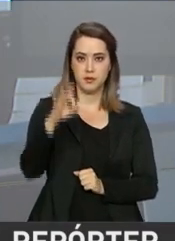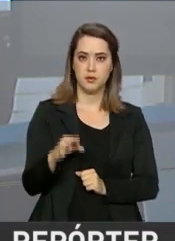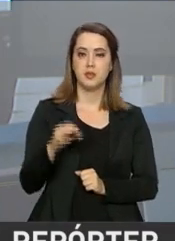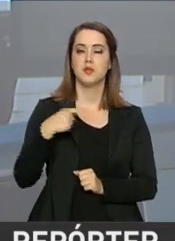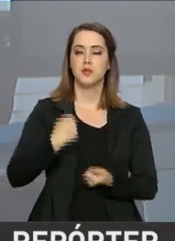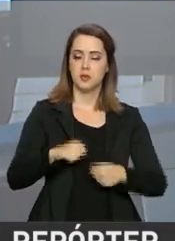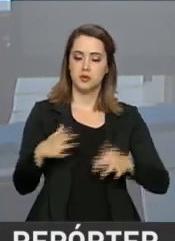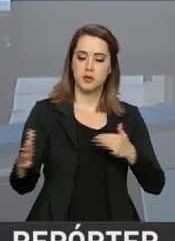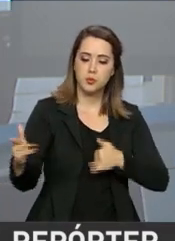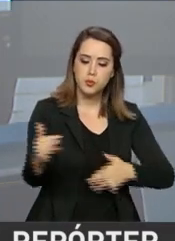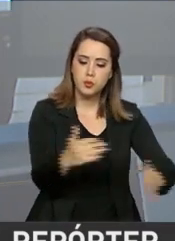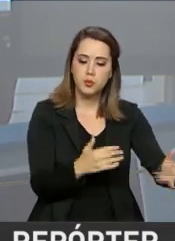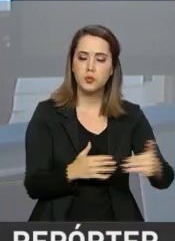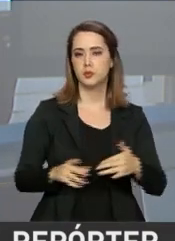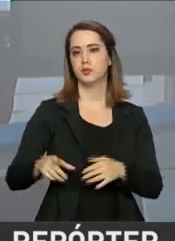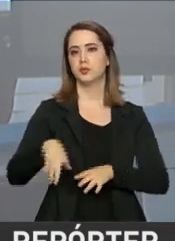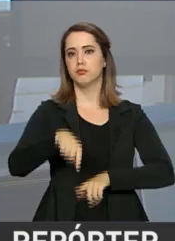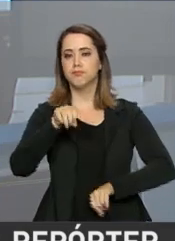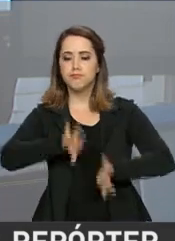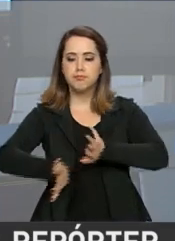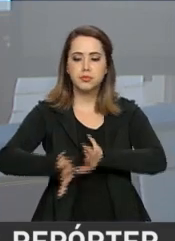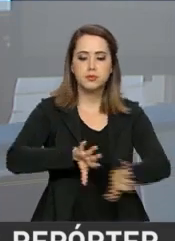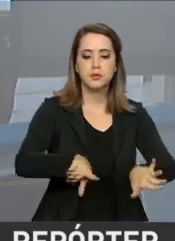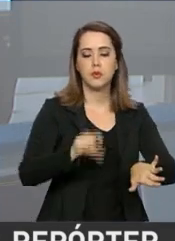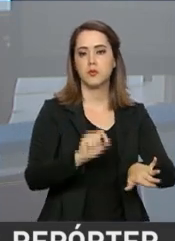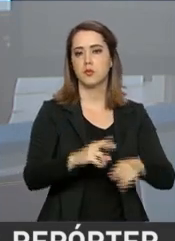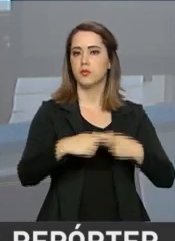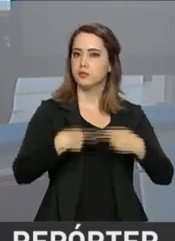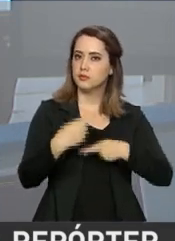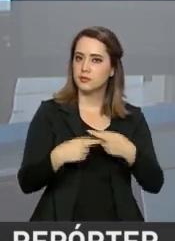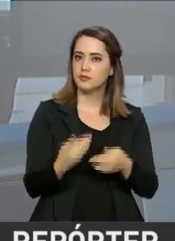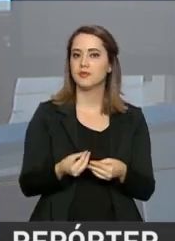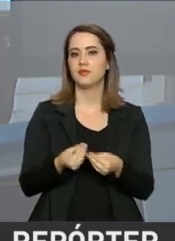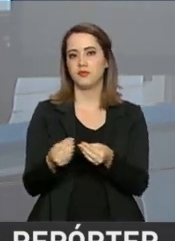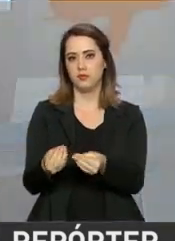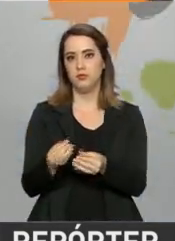coletado e encaminhado para a